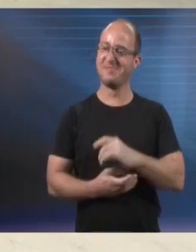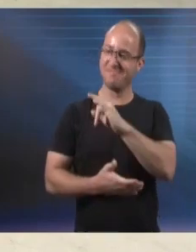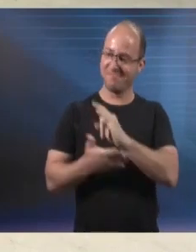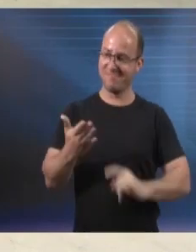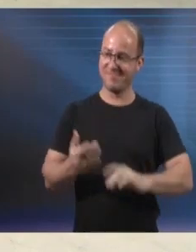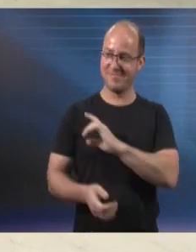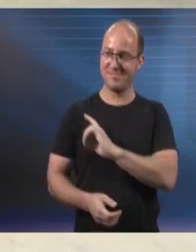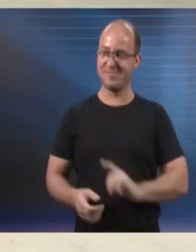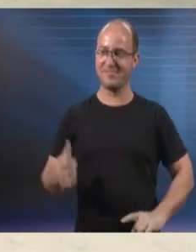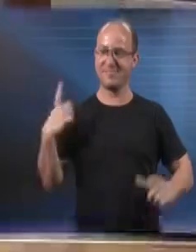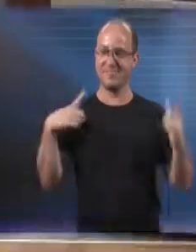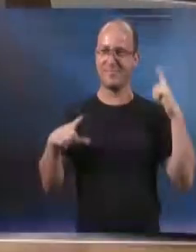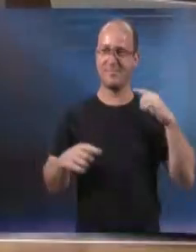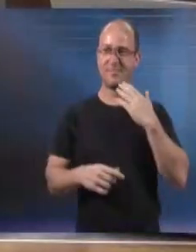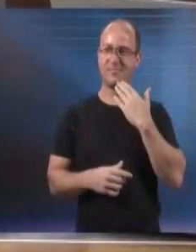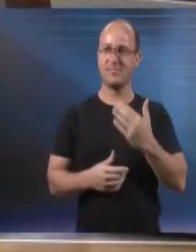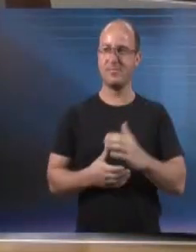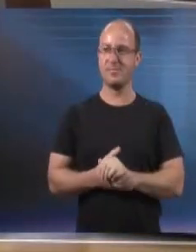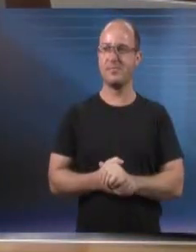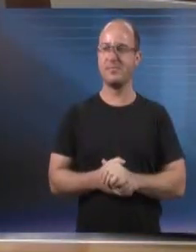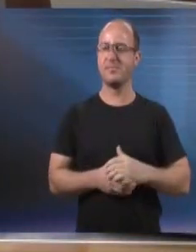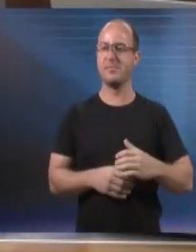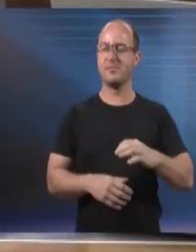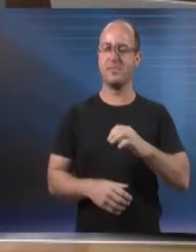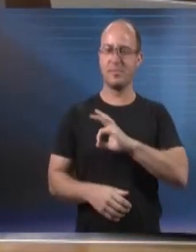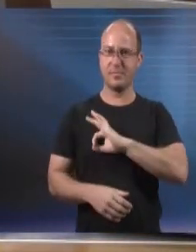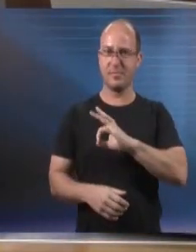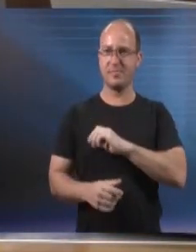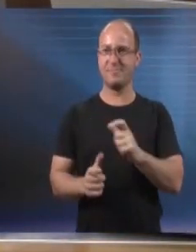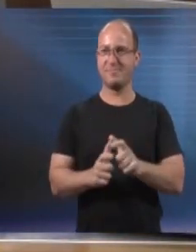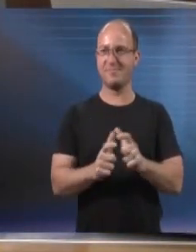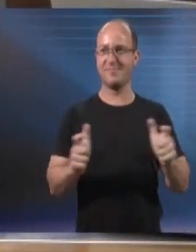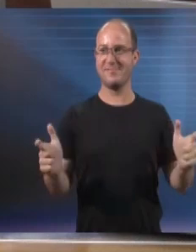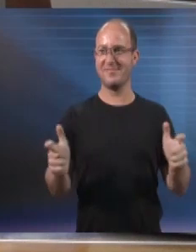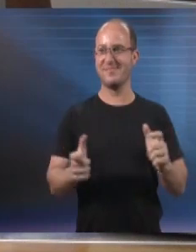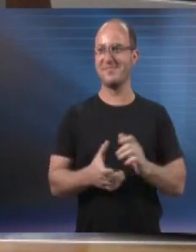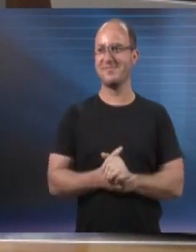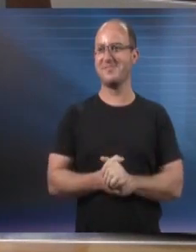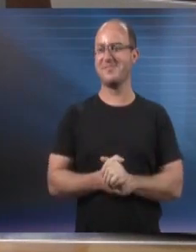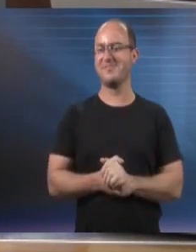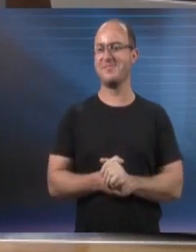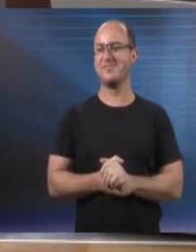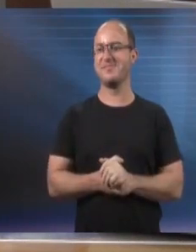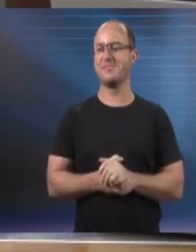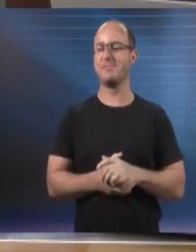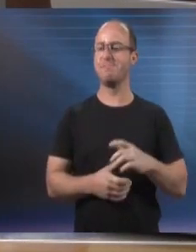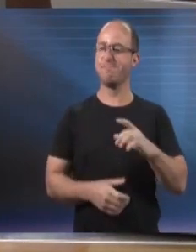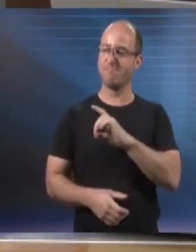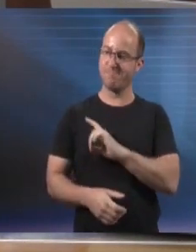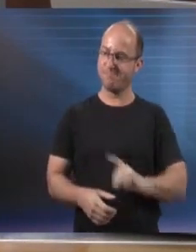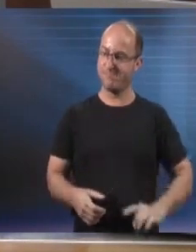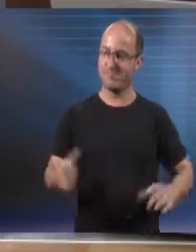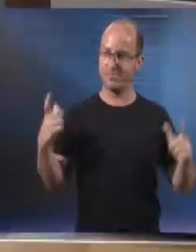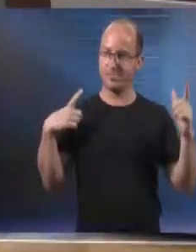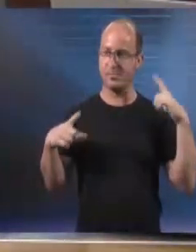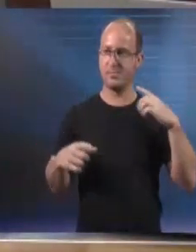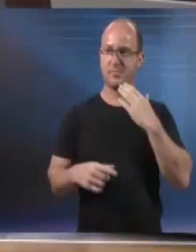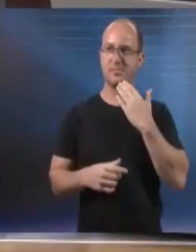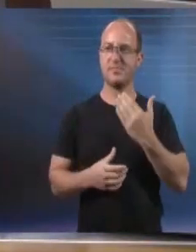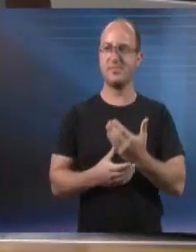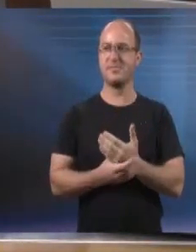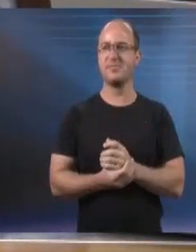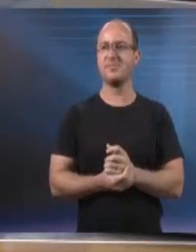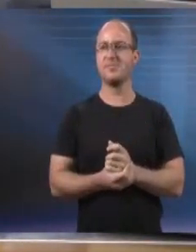Requerimento do deputado Luiz Eduardo: requer o incremento no policiamento ostensivo na cidade de Lagoa de Pedras. Requerimento do deputado Luiz Eduardo: requer